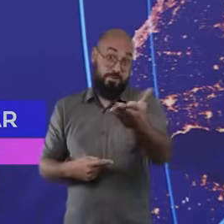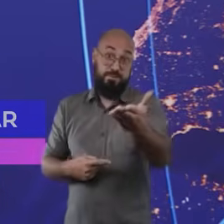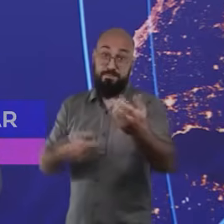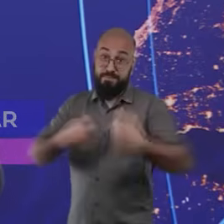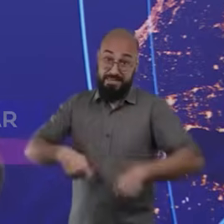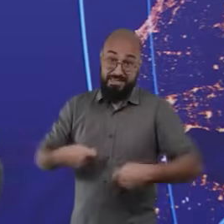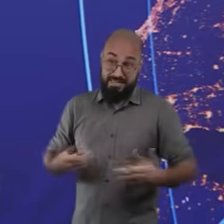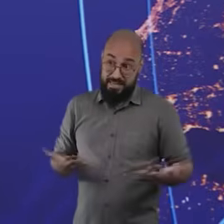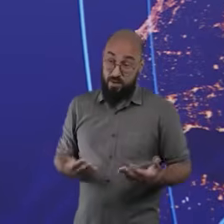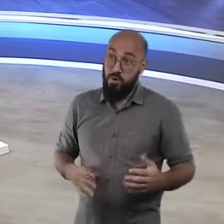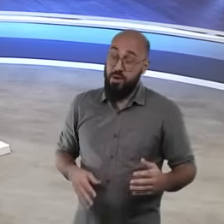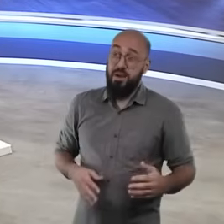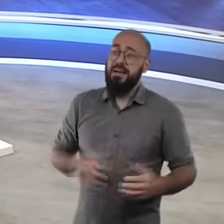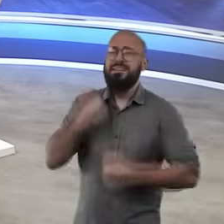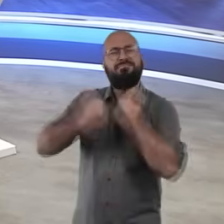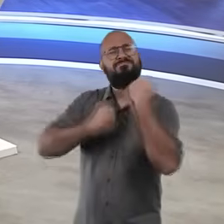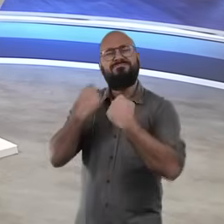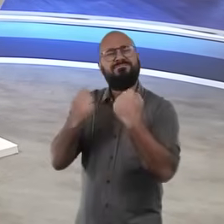valer a pena.